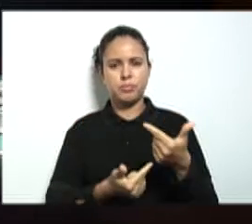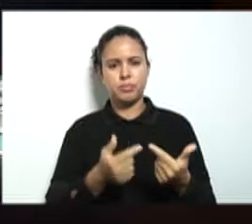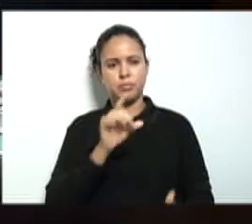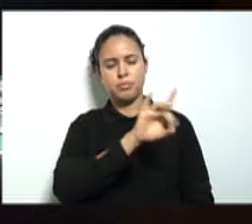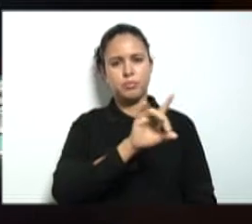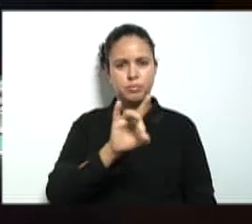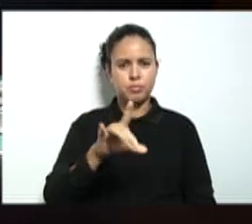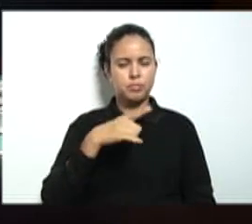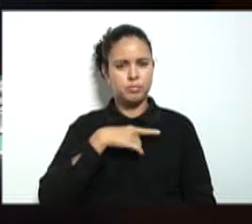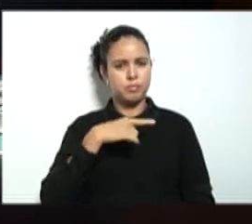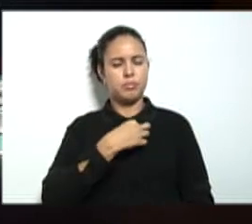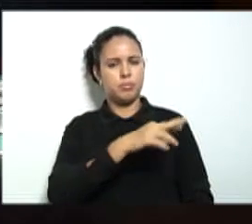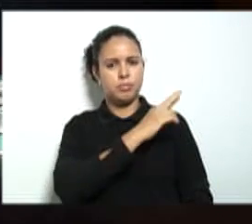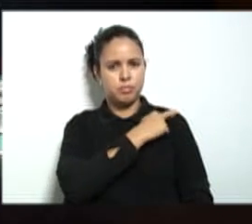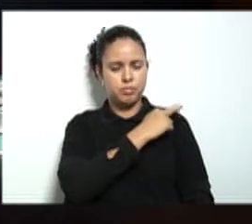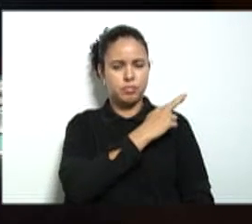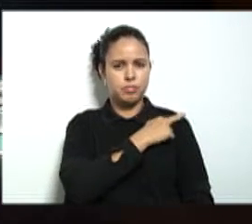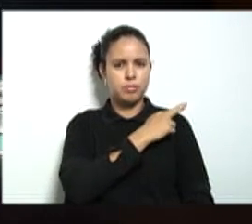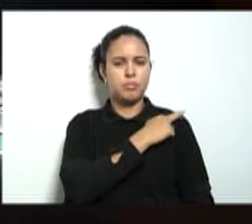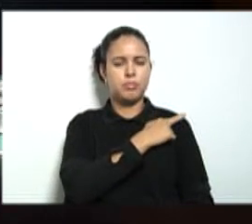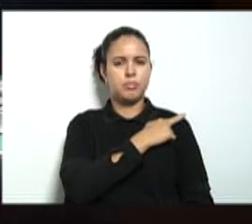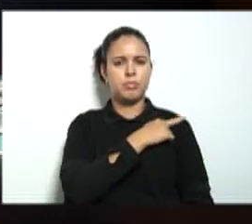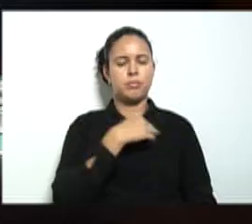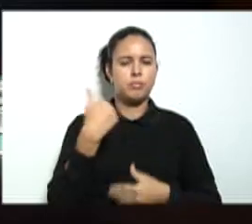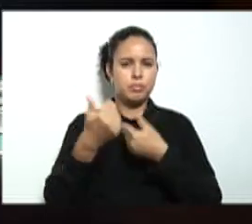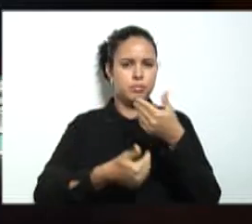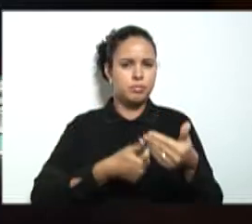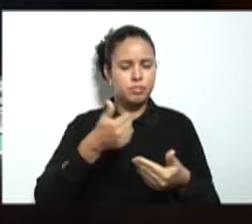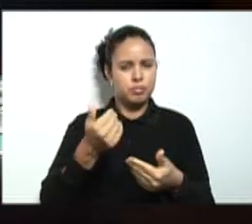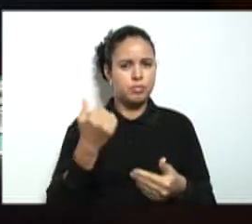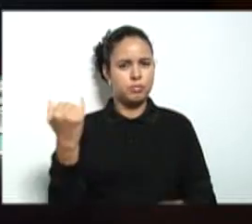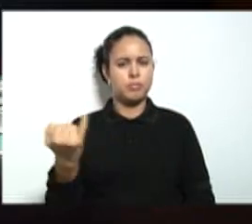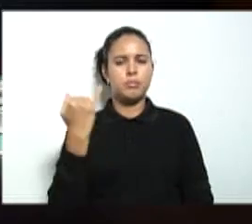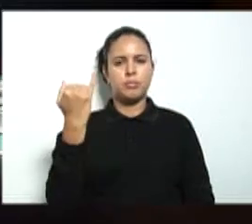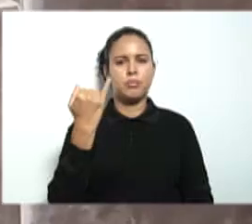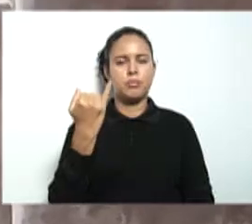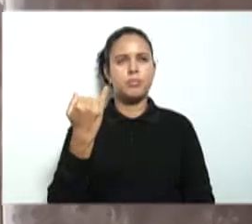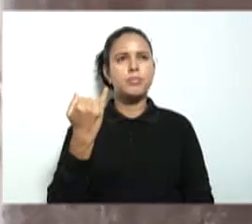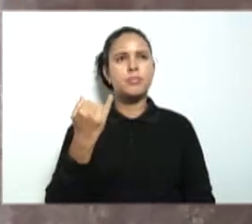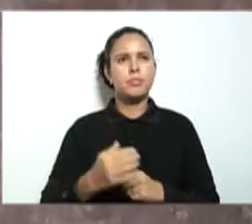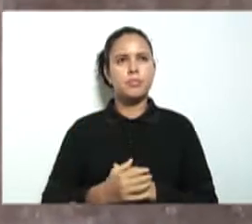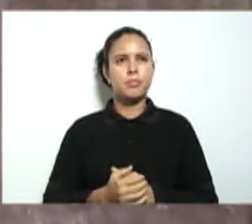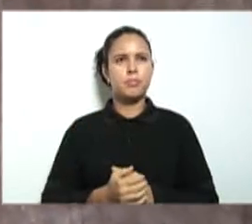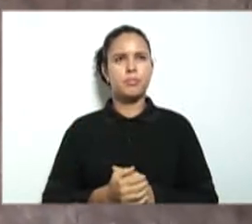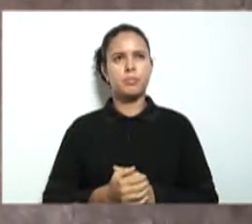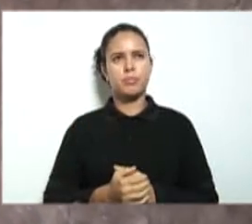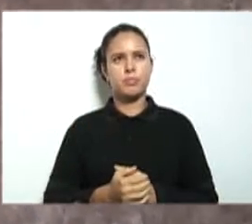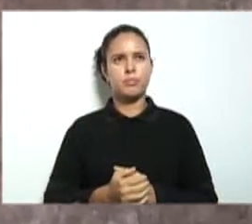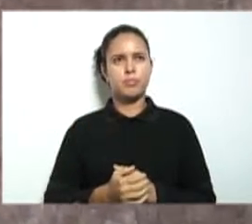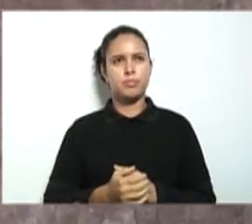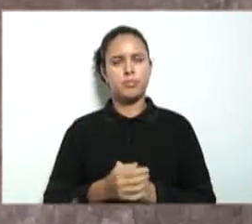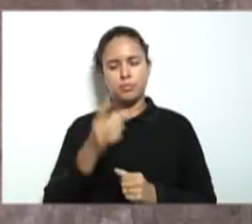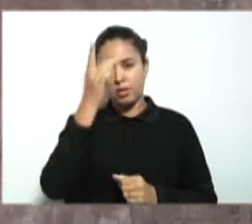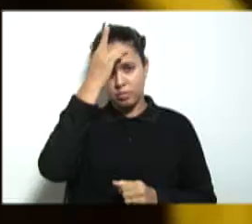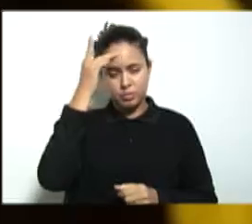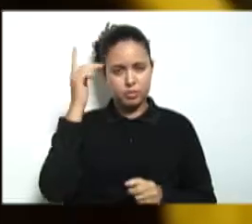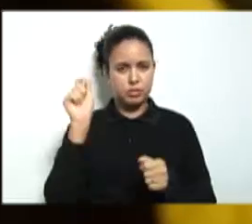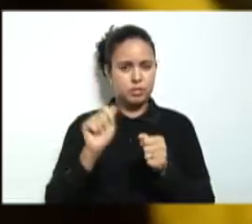uma responsabilidade, todo o processo é importante, desde do projetista que faz a